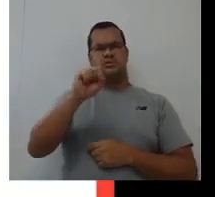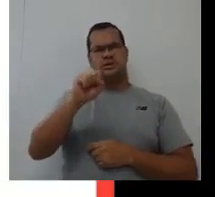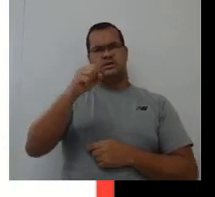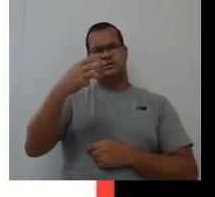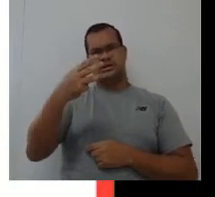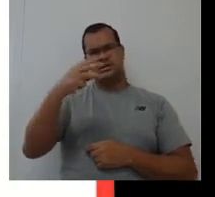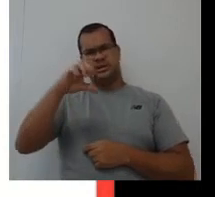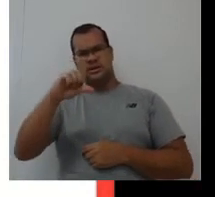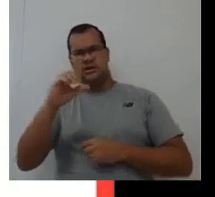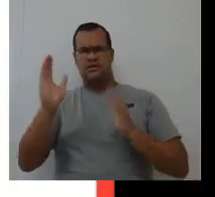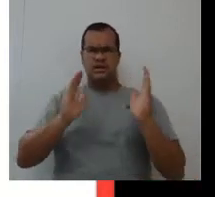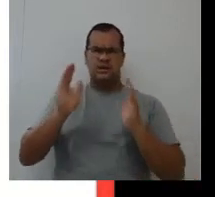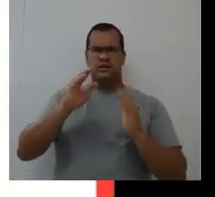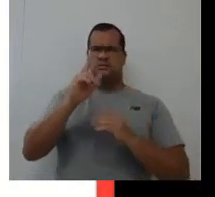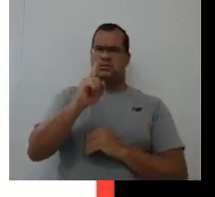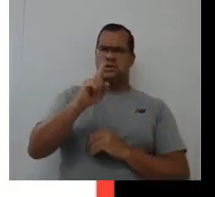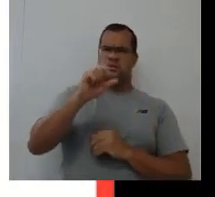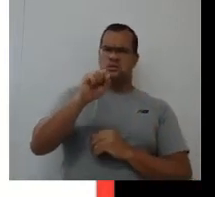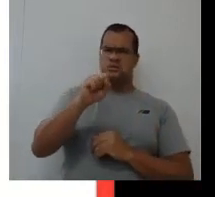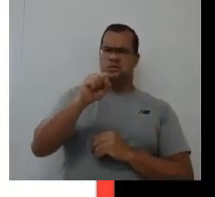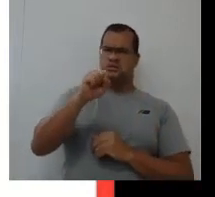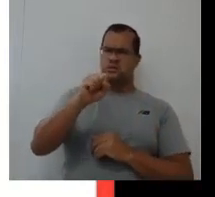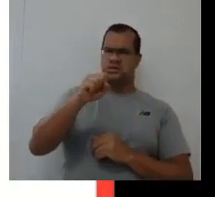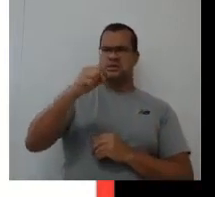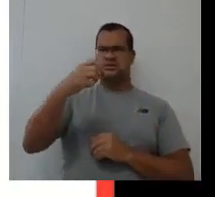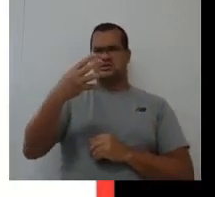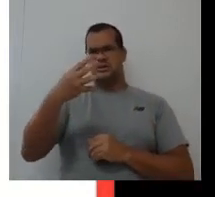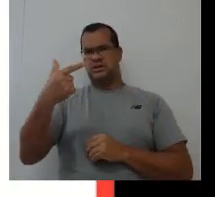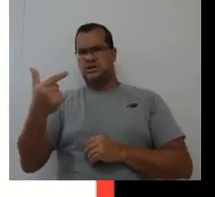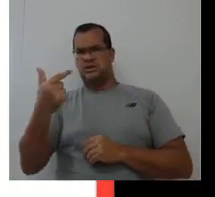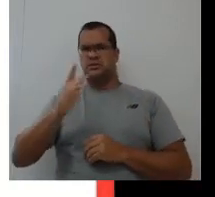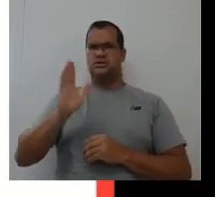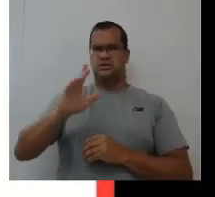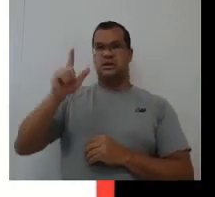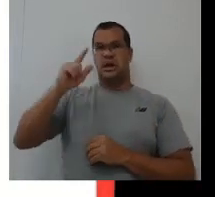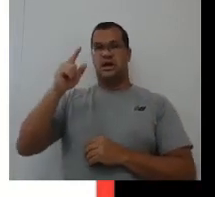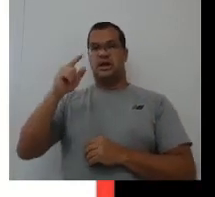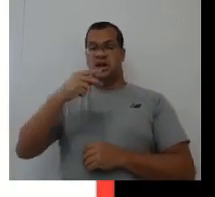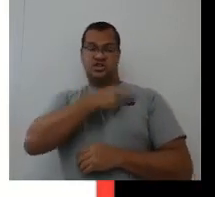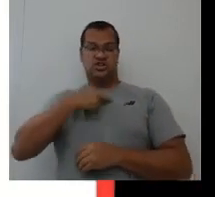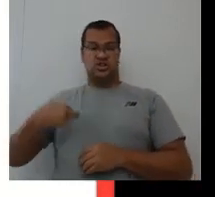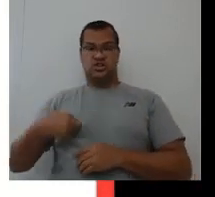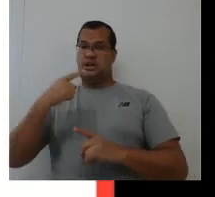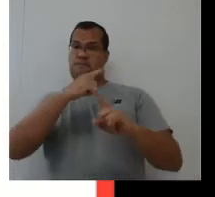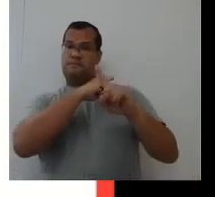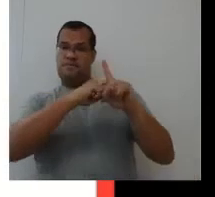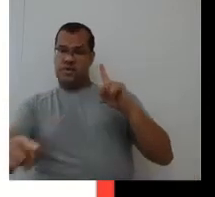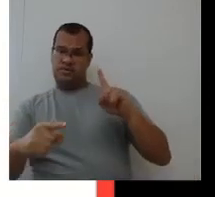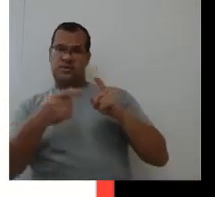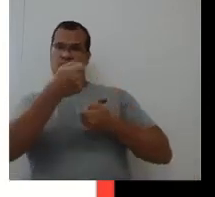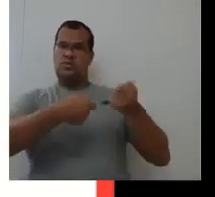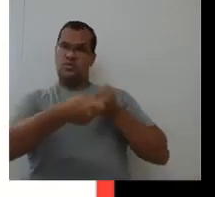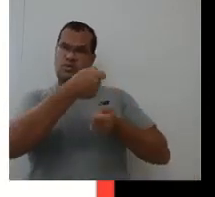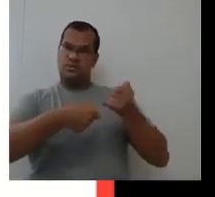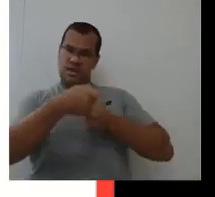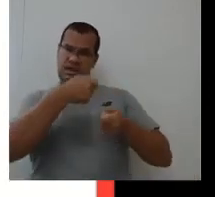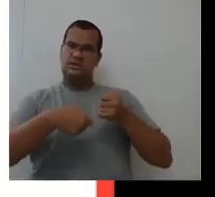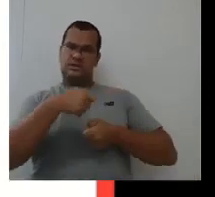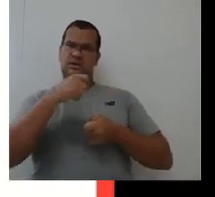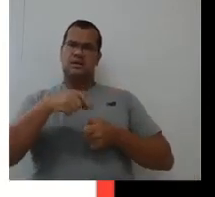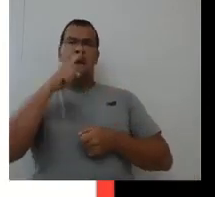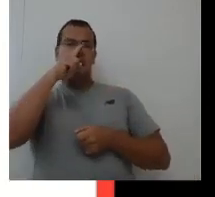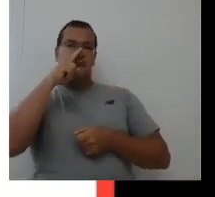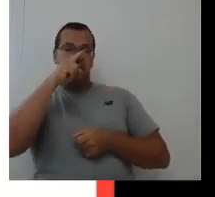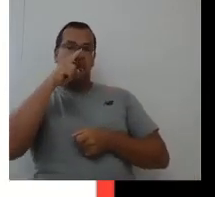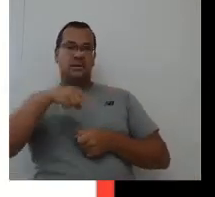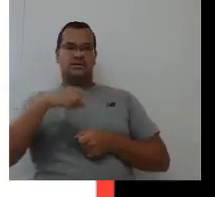1839 a 42. Durou mais tempo, mas é uma tentativa da China proibir o comércio de uma droga muito poderosa na região, na Ásia,